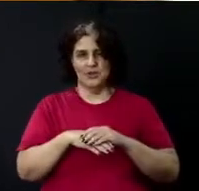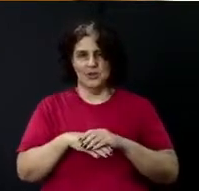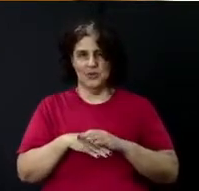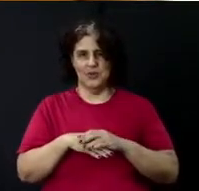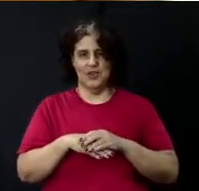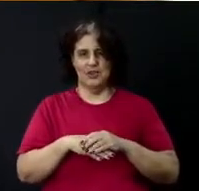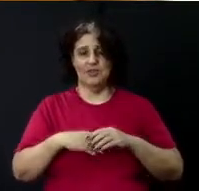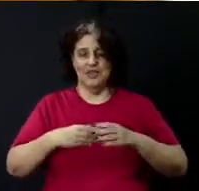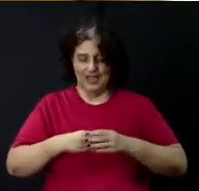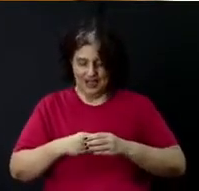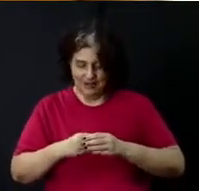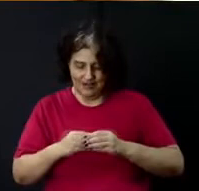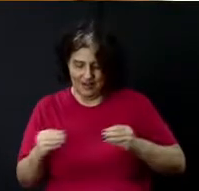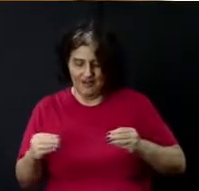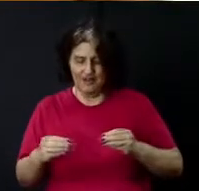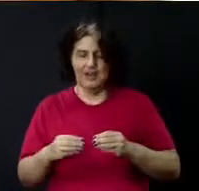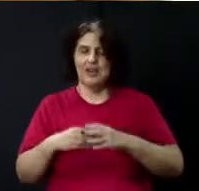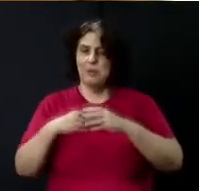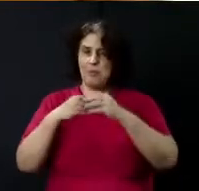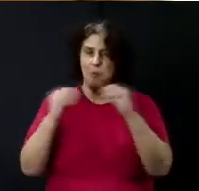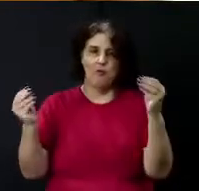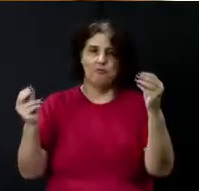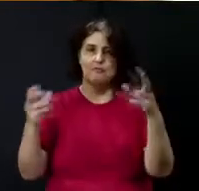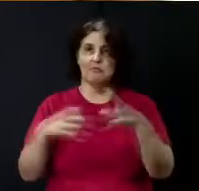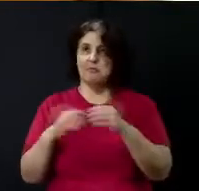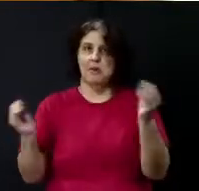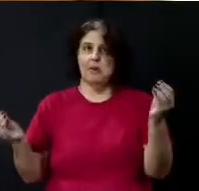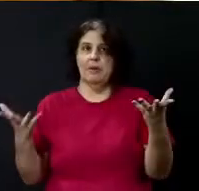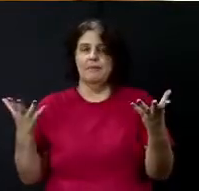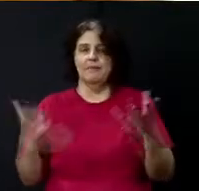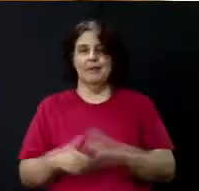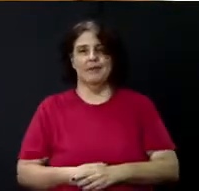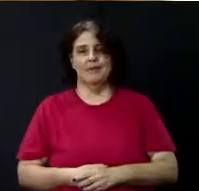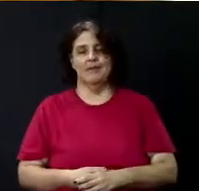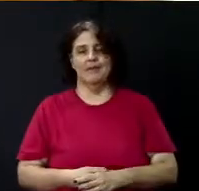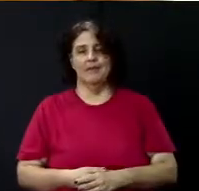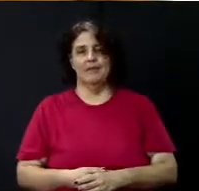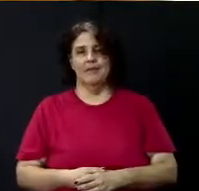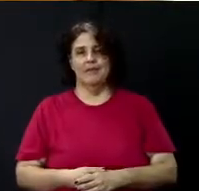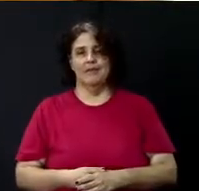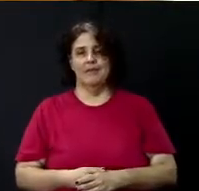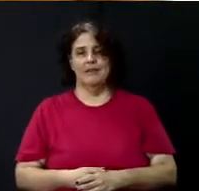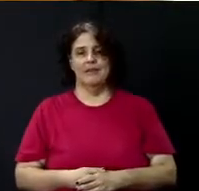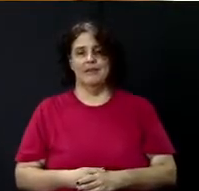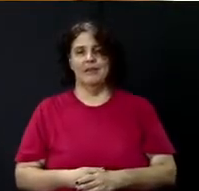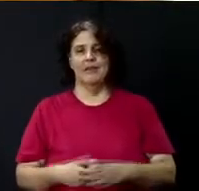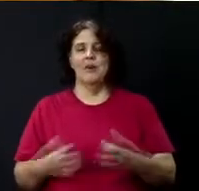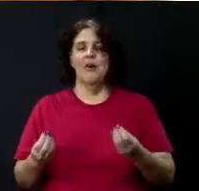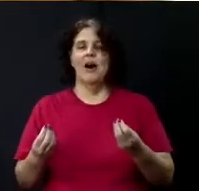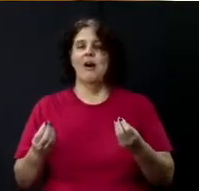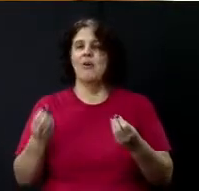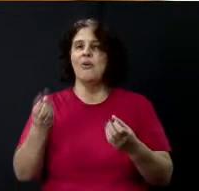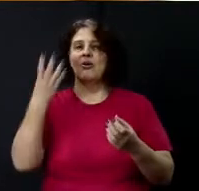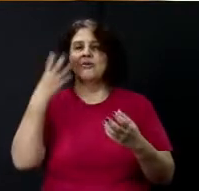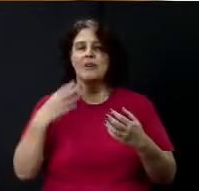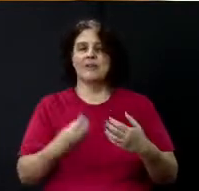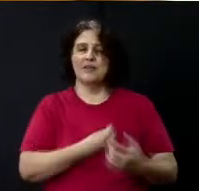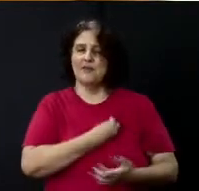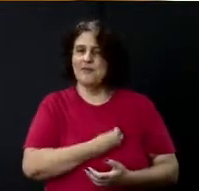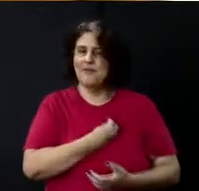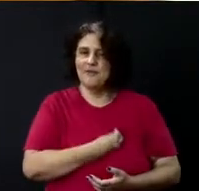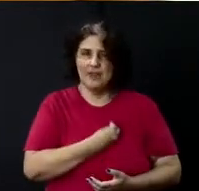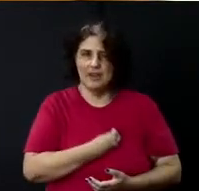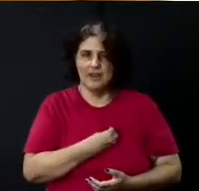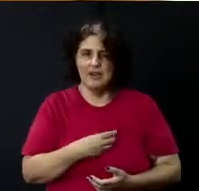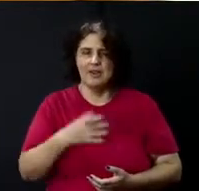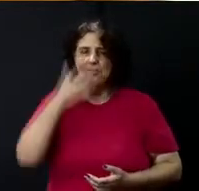antes é um terreno enorme e grandes coisas acontecem na vida da pessoa que